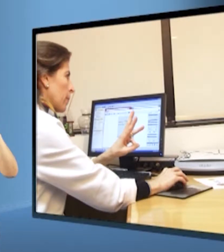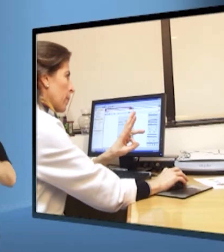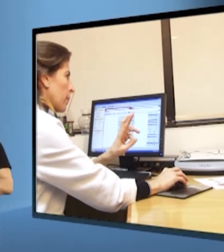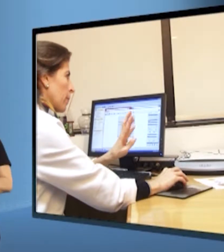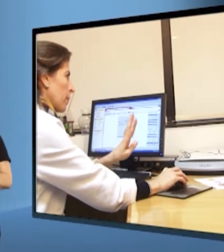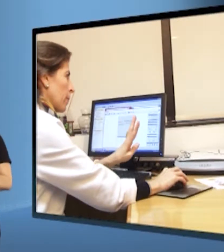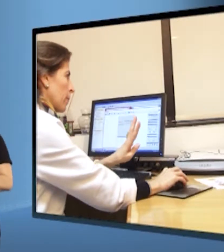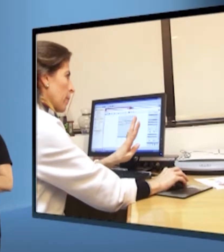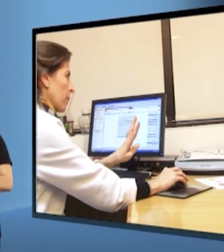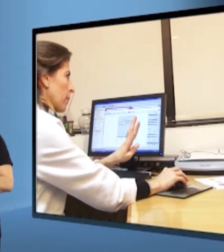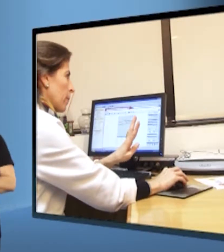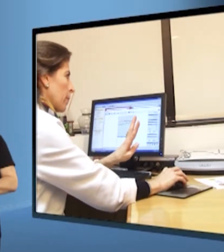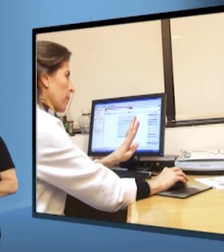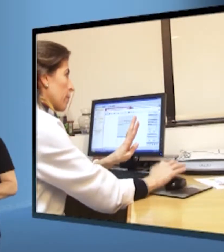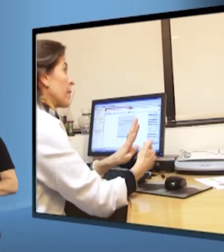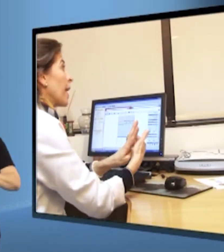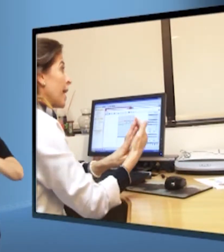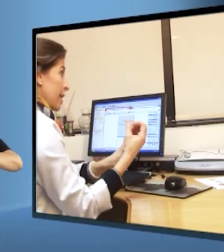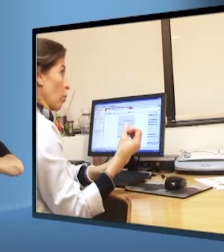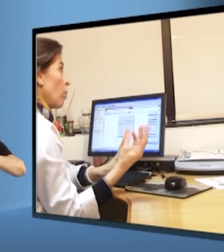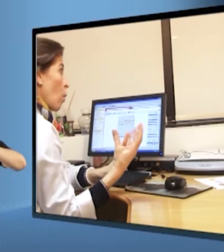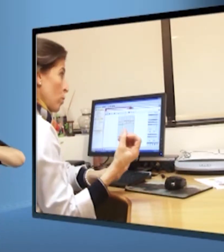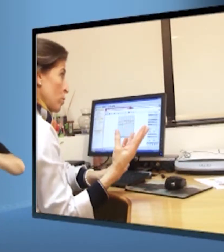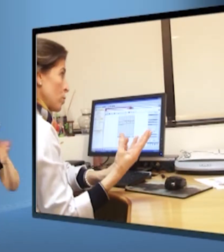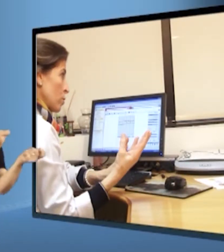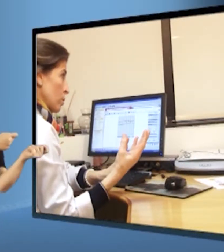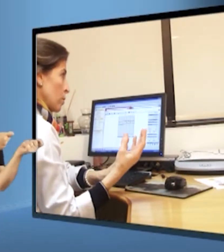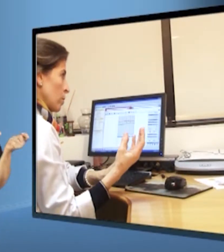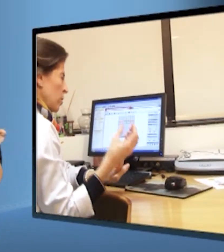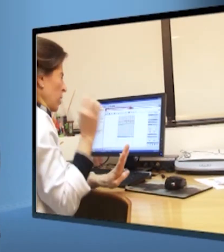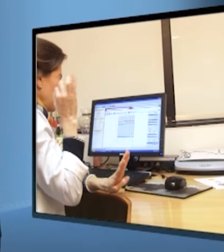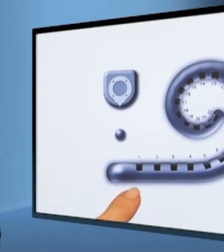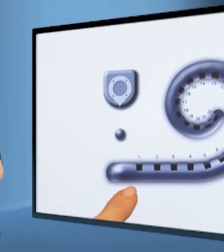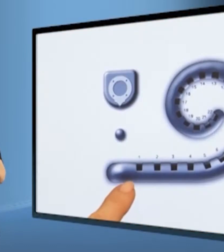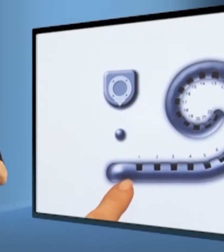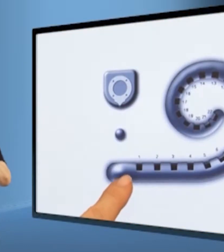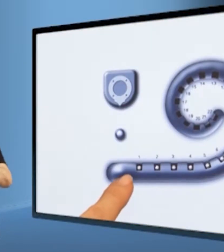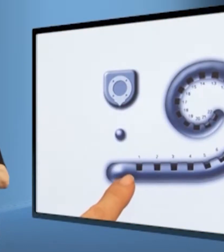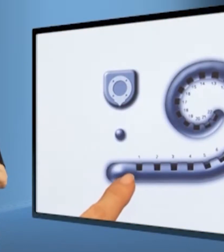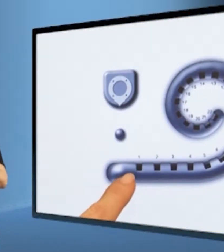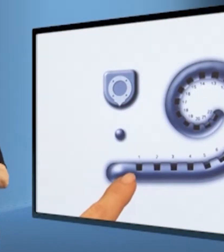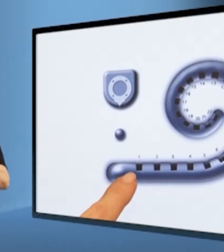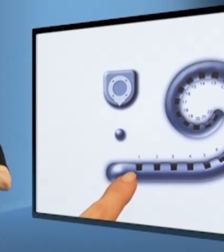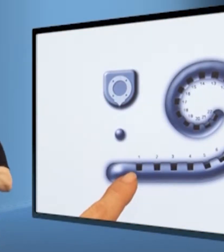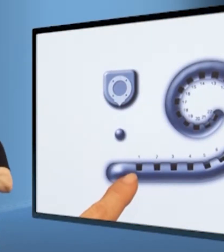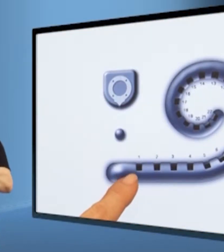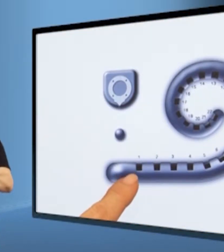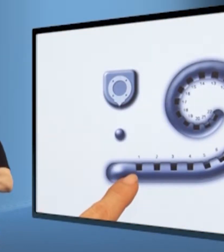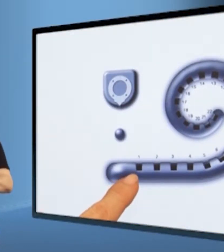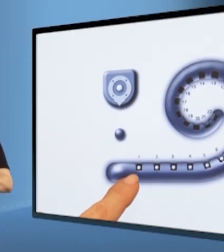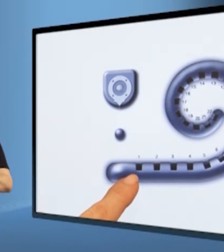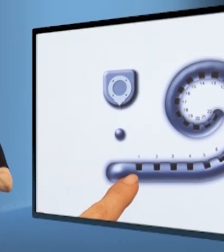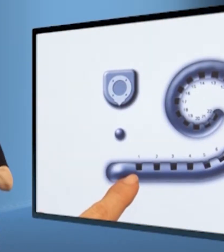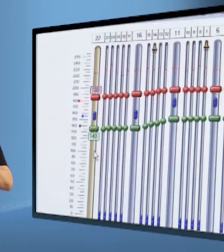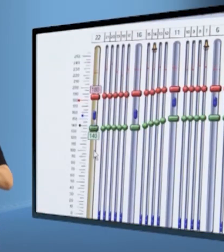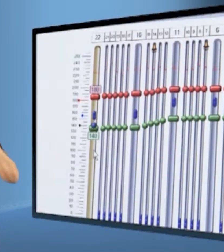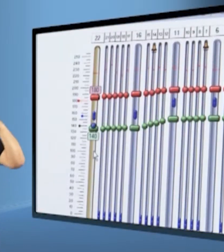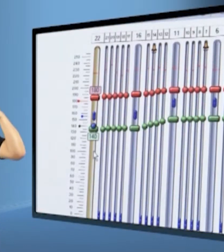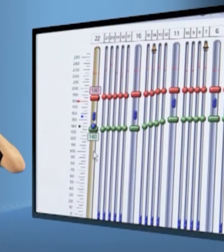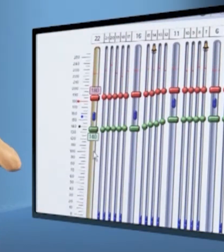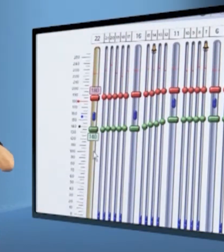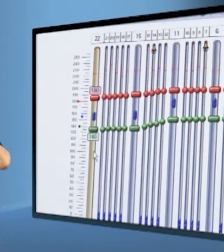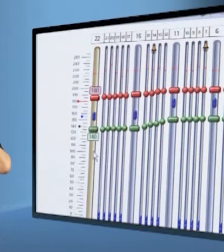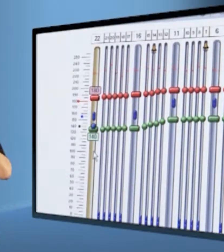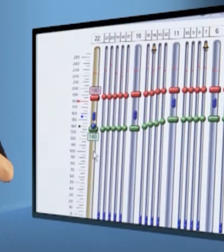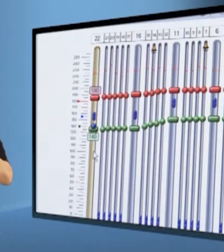não é uma única e tem que ser feita ao longo do tempo, porque ela varia não só com a posição do eletrodo